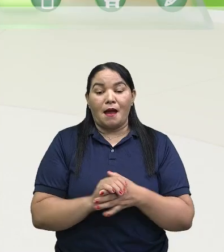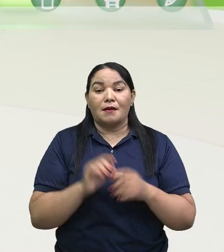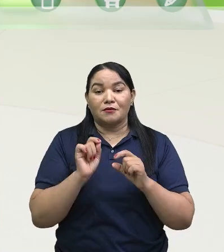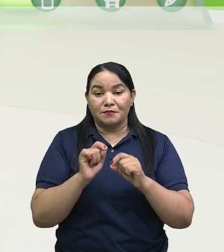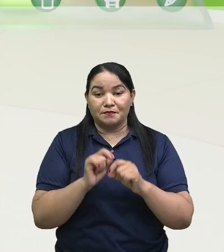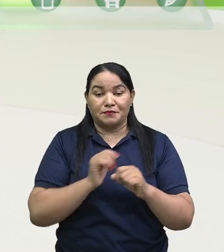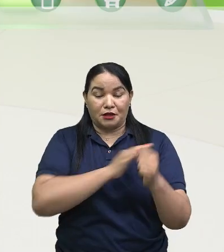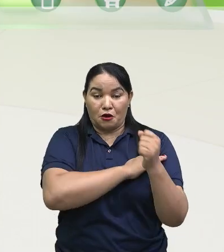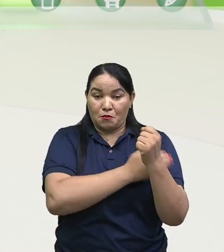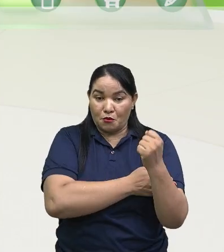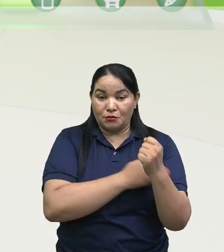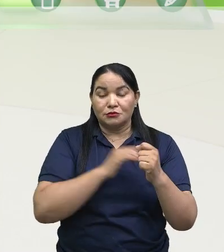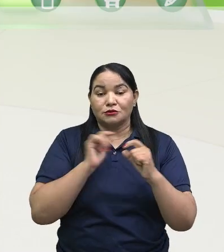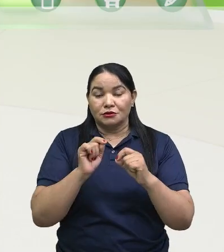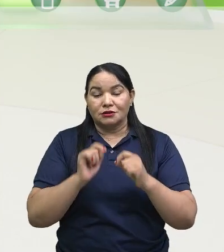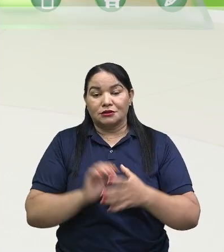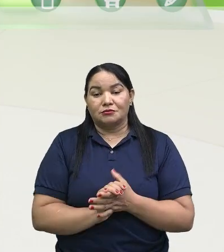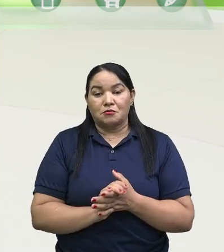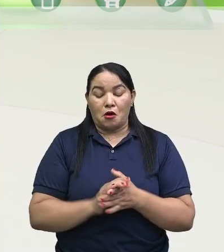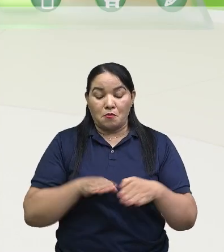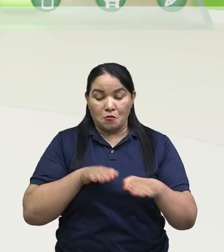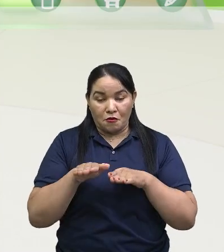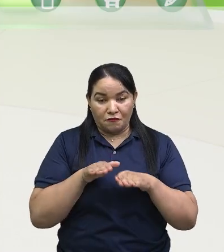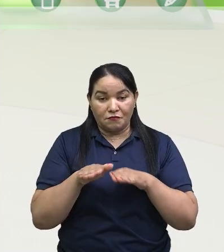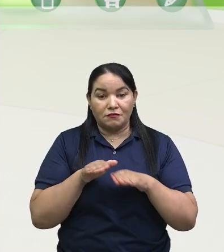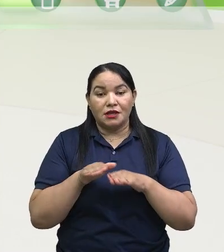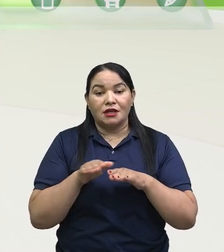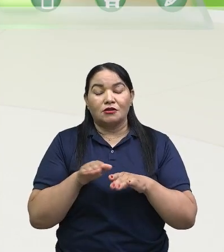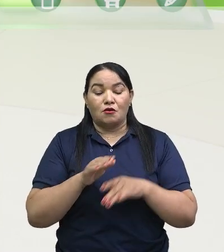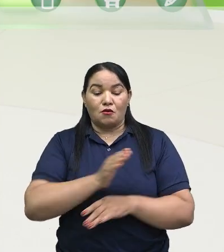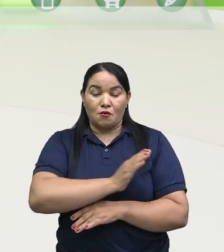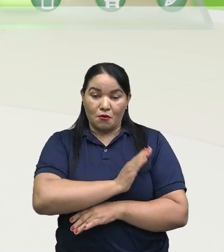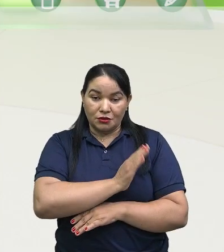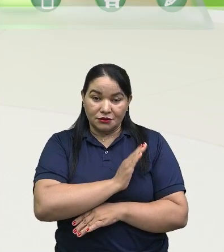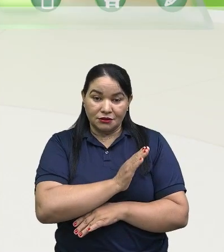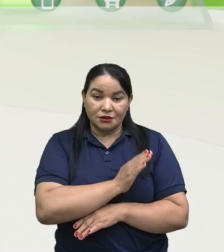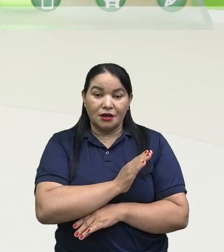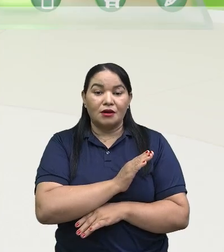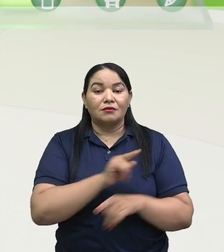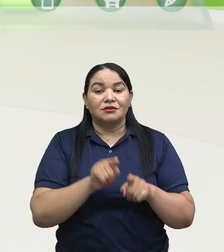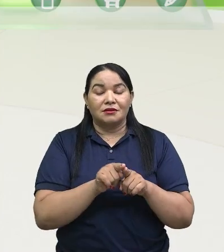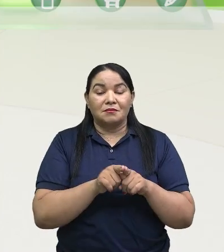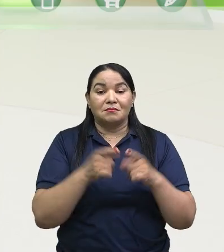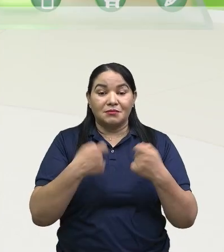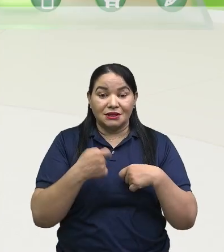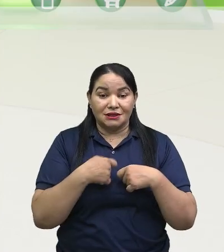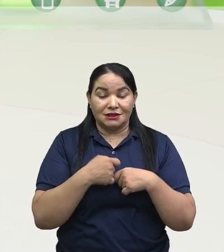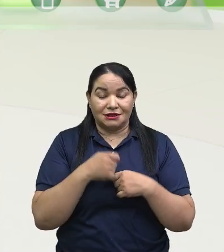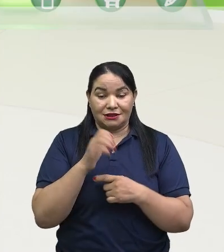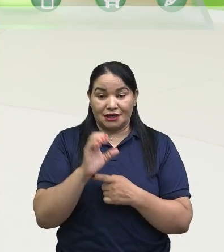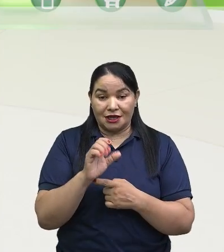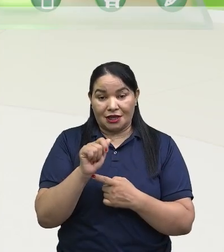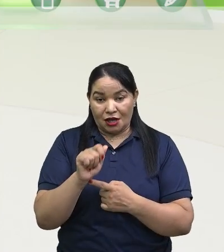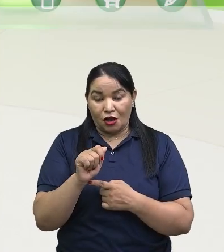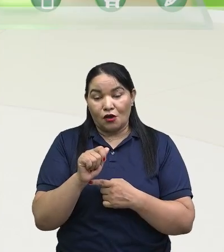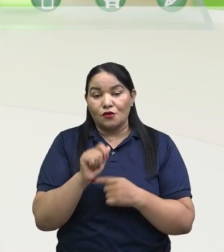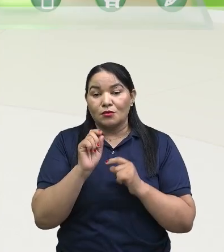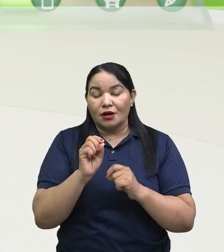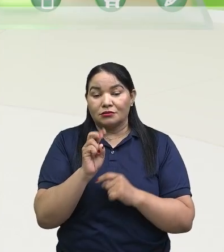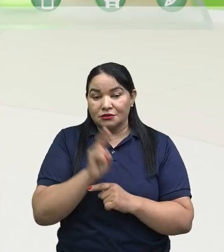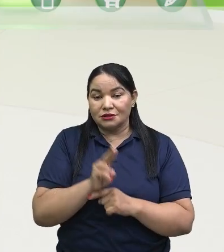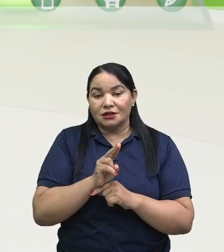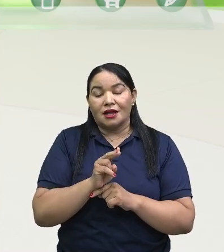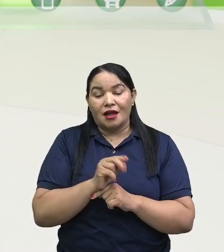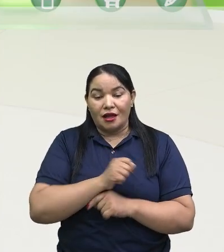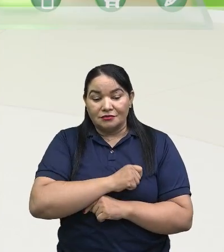gente realiza movimentos, o nosso coração é um músculo, então ele precisa de cálcio para realizar essa